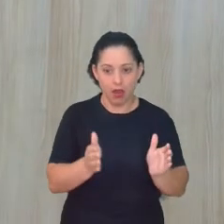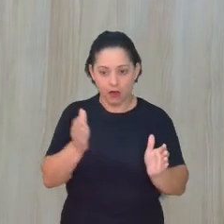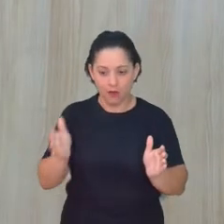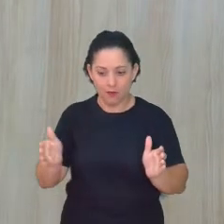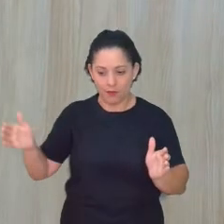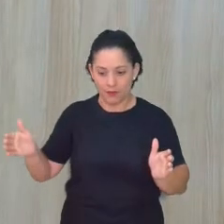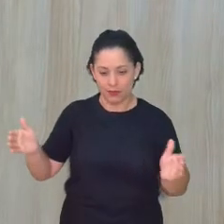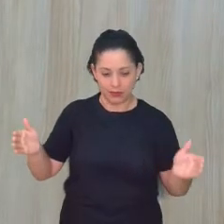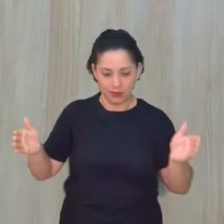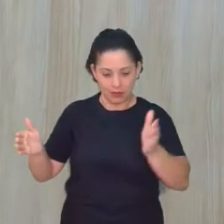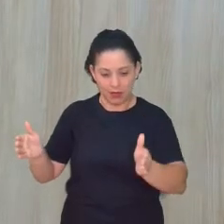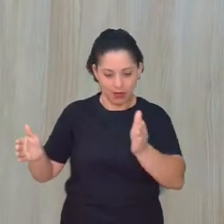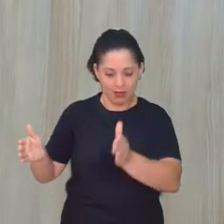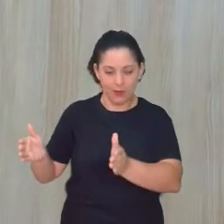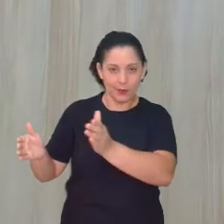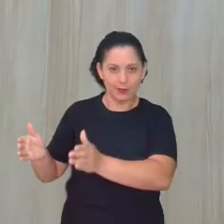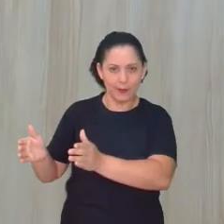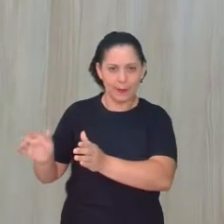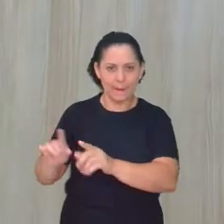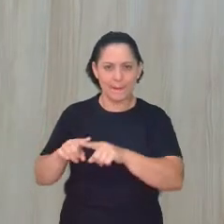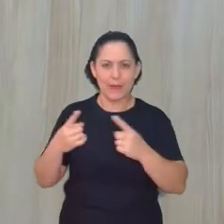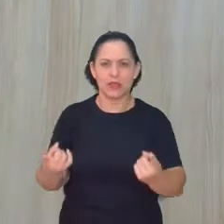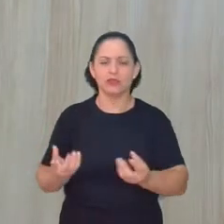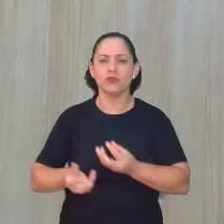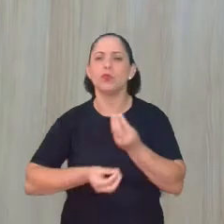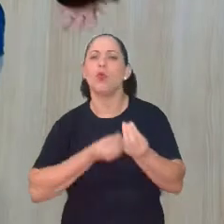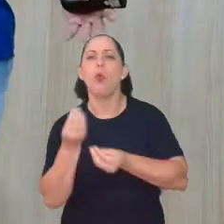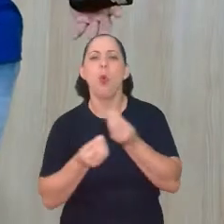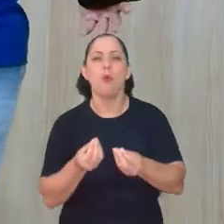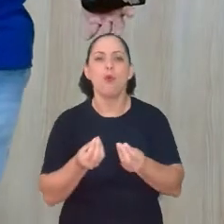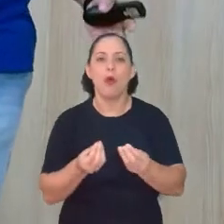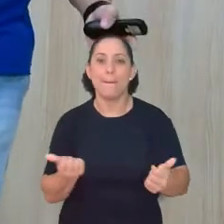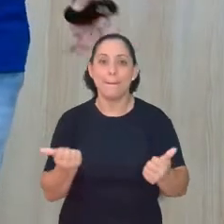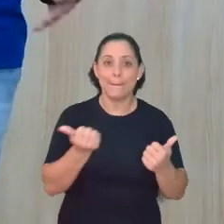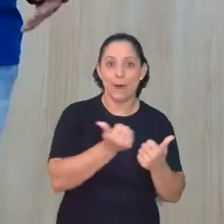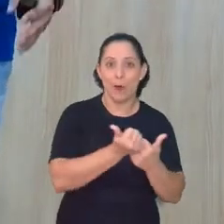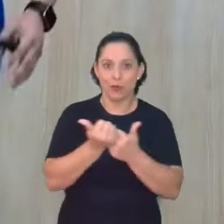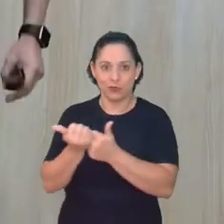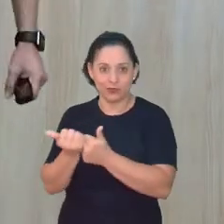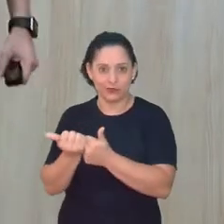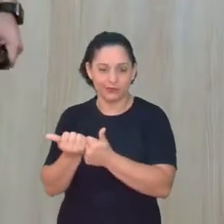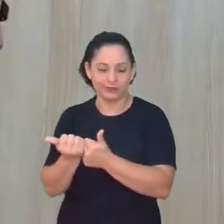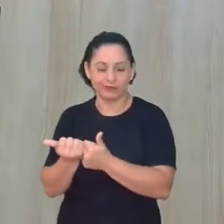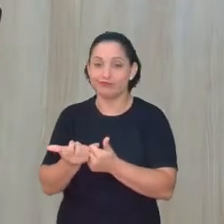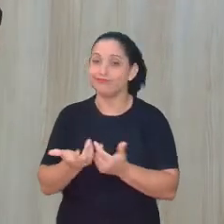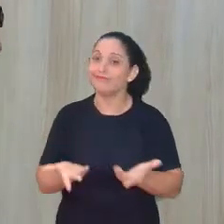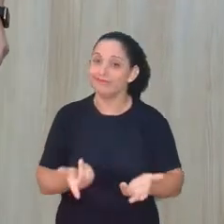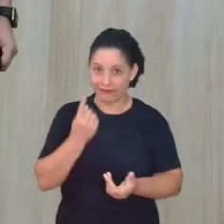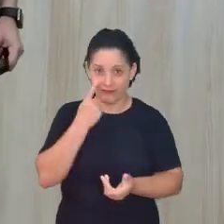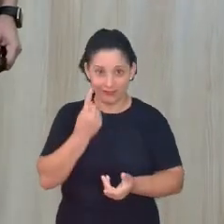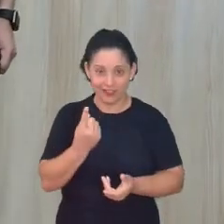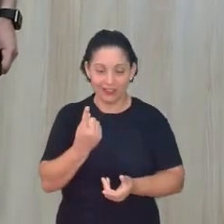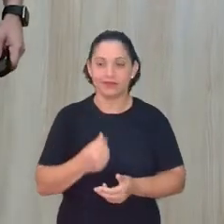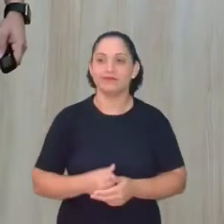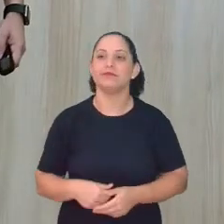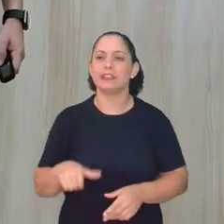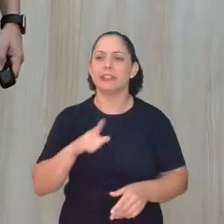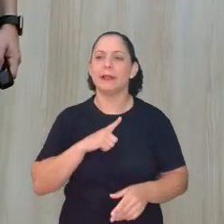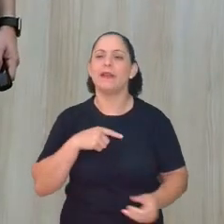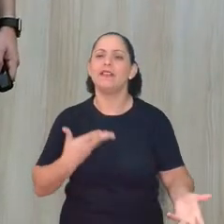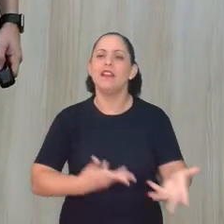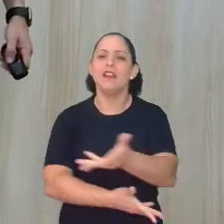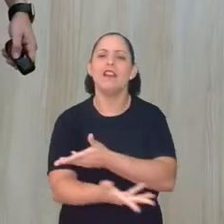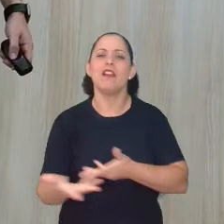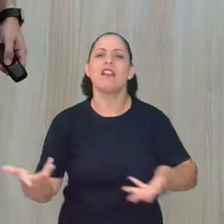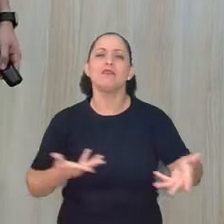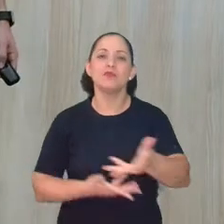esse aumento, certo, não se dá de forma proporcional. Depois disso, a gente fez algumas relações entre